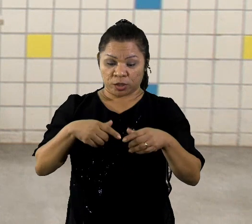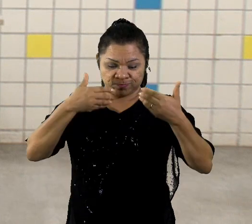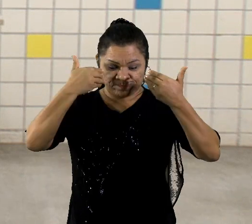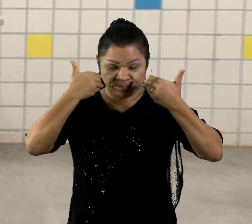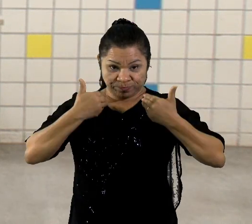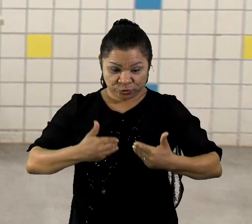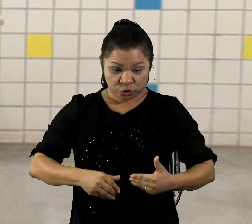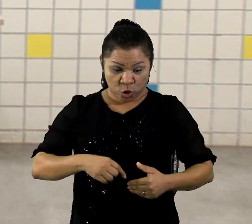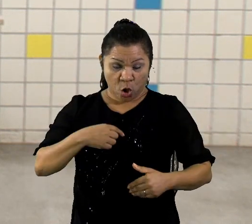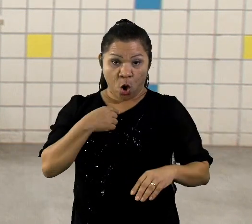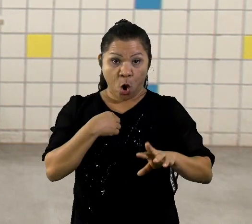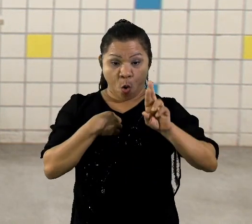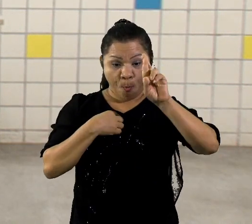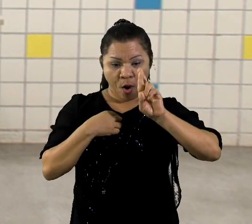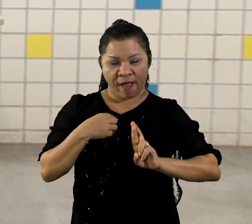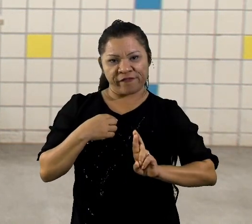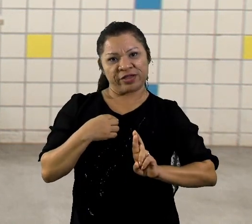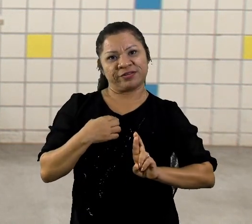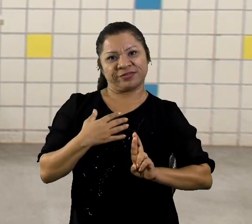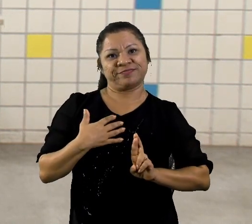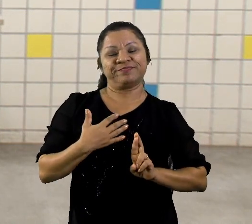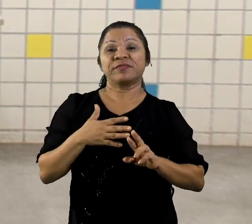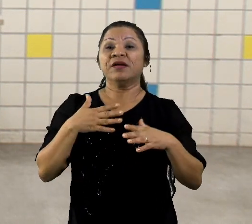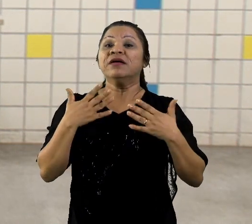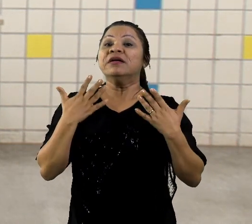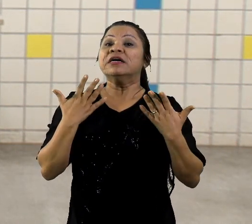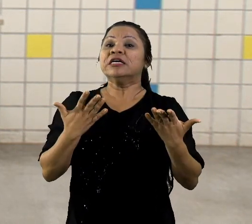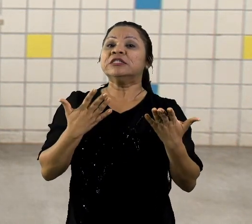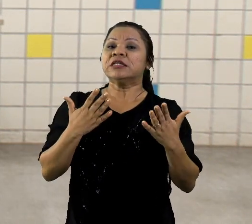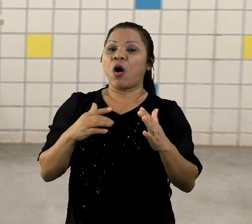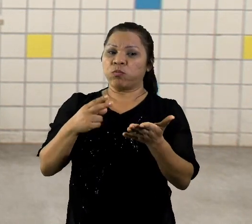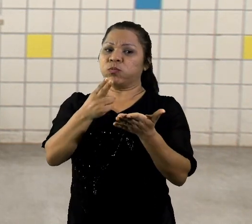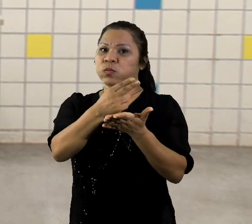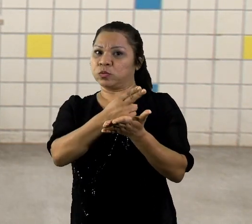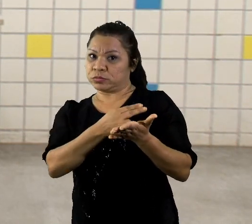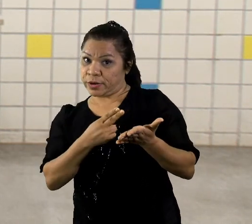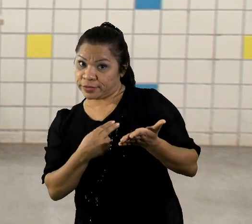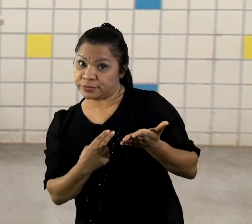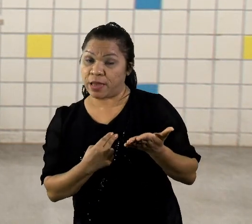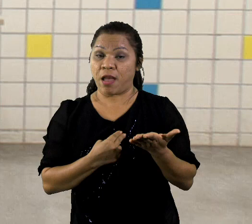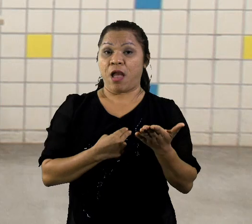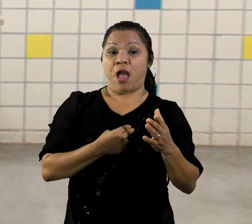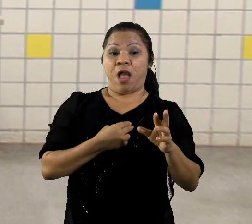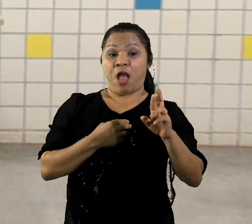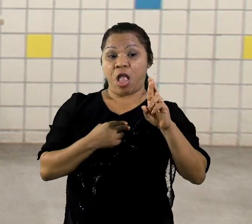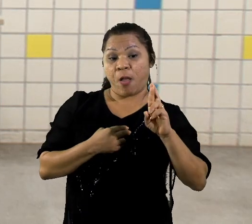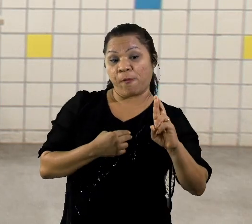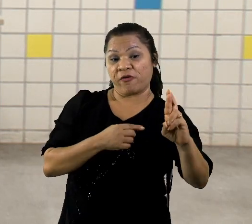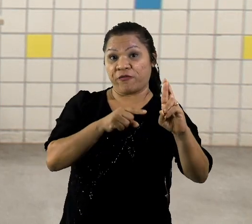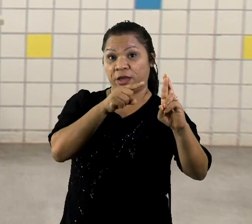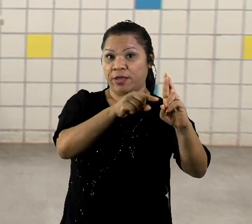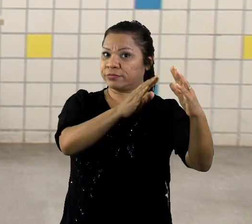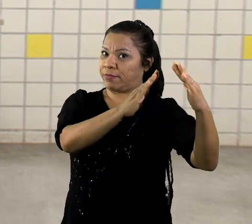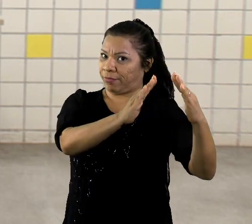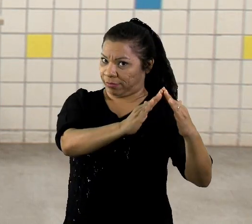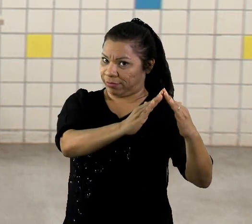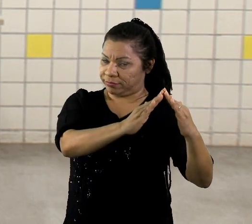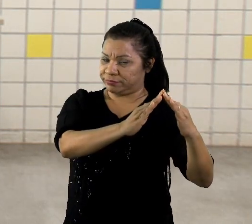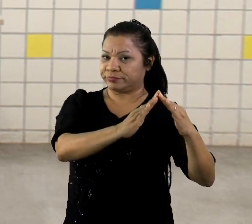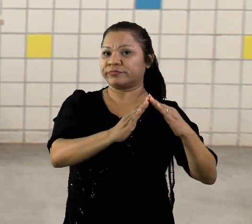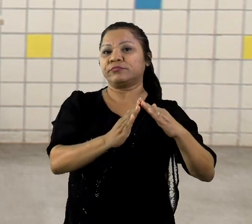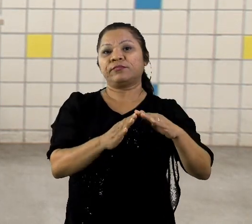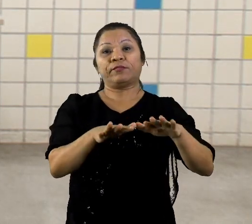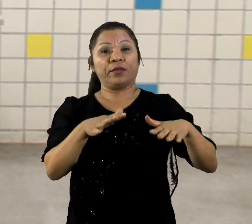referência. E aí no desenho não. O ponto de referência do desenho é a casa. Vocês entenderam qual é o ponto de referência? E às